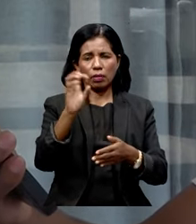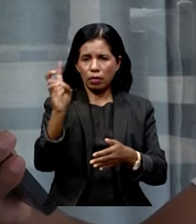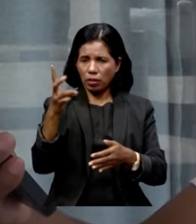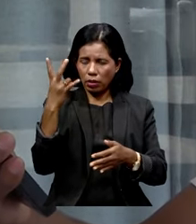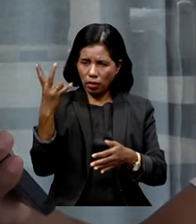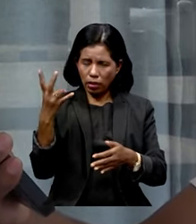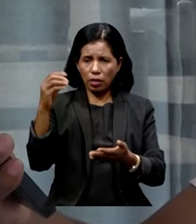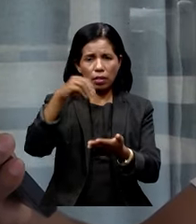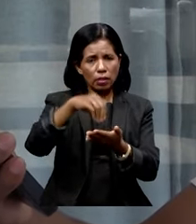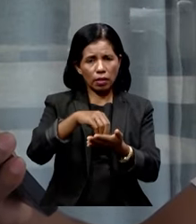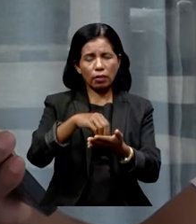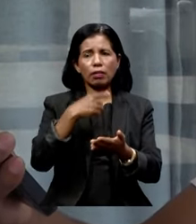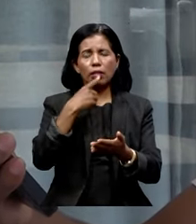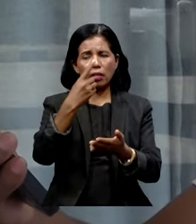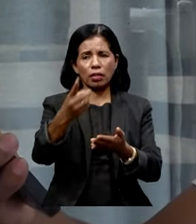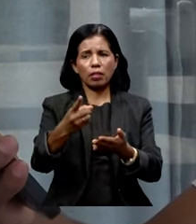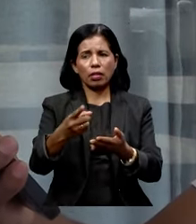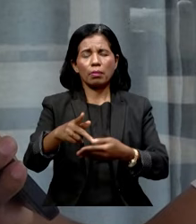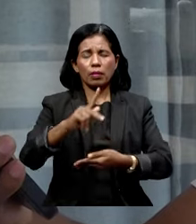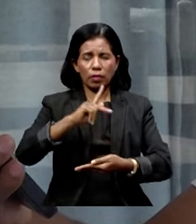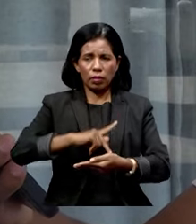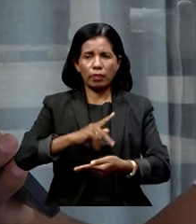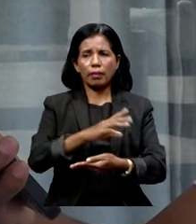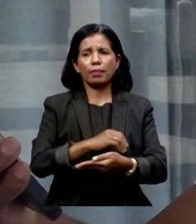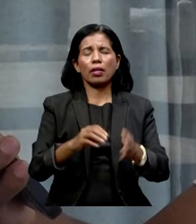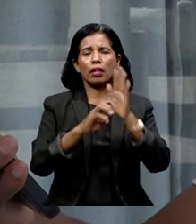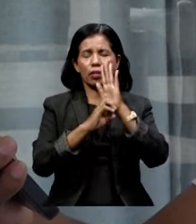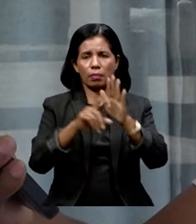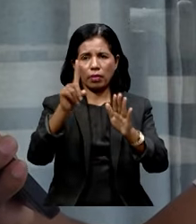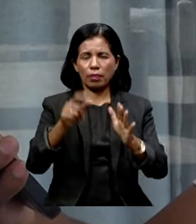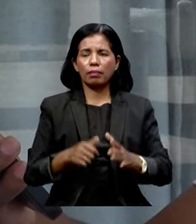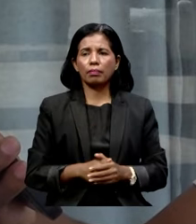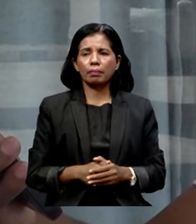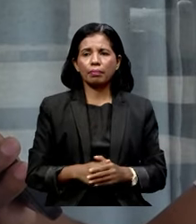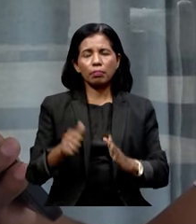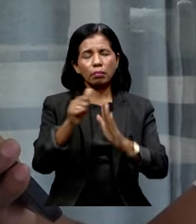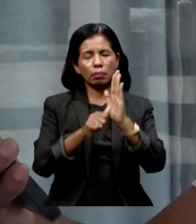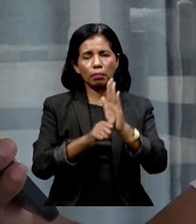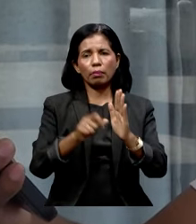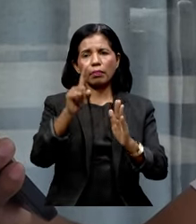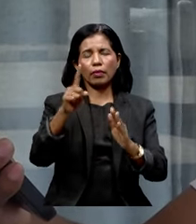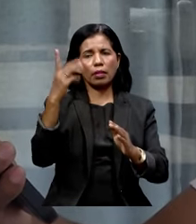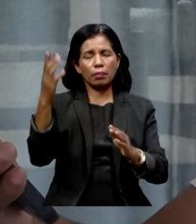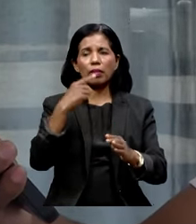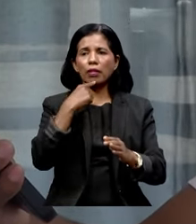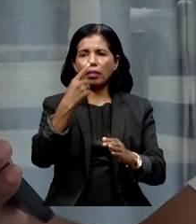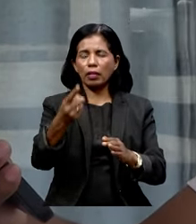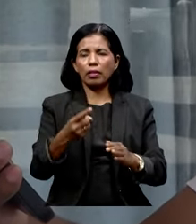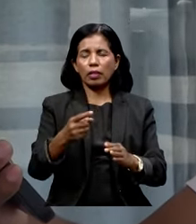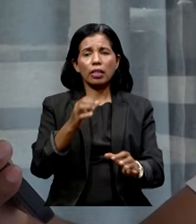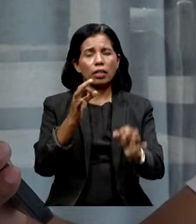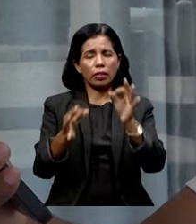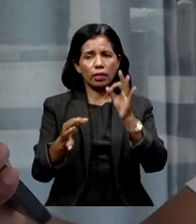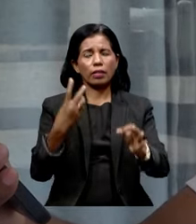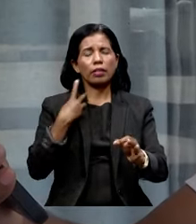be prevê ba proteção investimento. Exemplo ida. E artigo ida neba dian quando